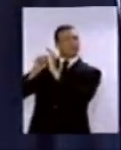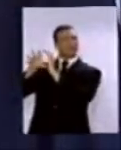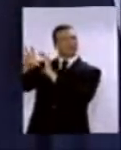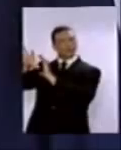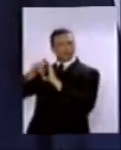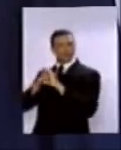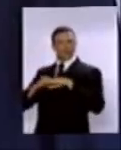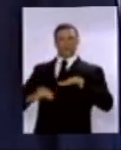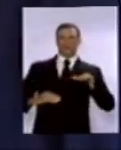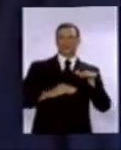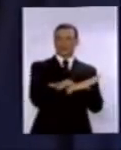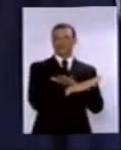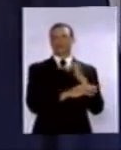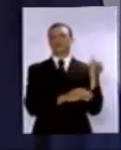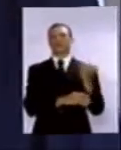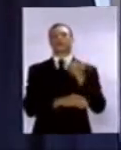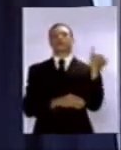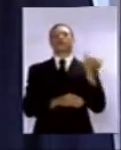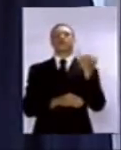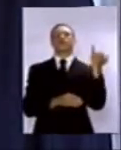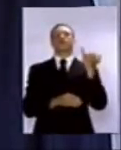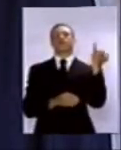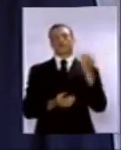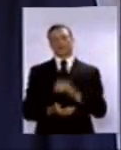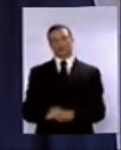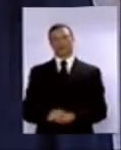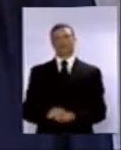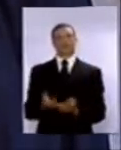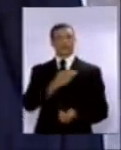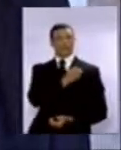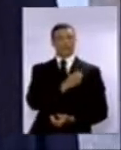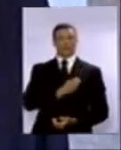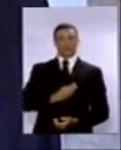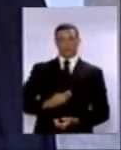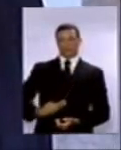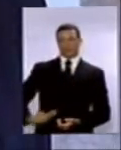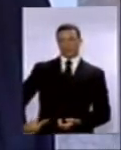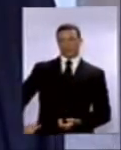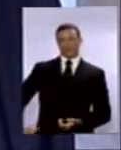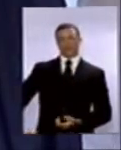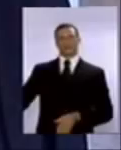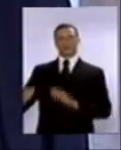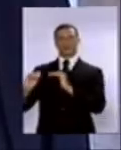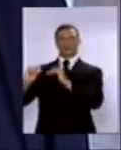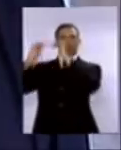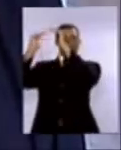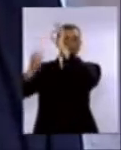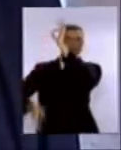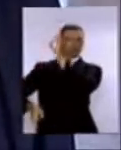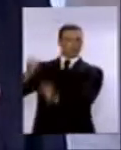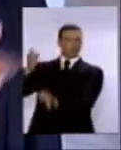logo após a posse com o ministro do supremo tribunal federal